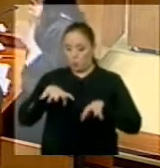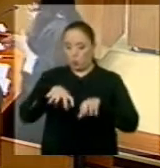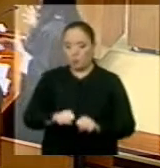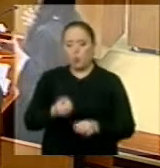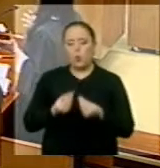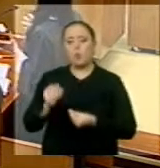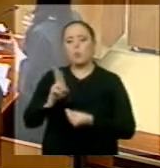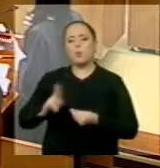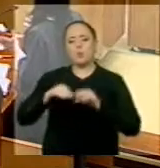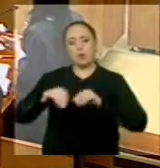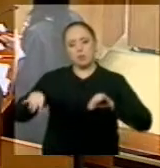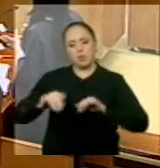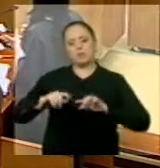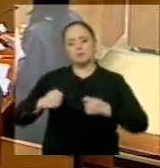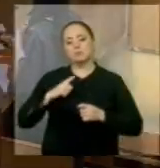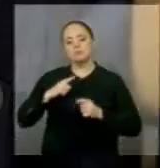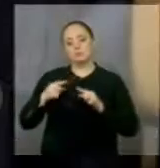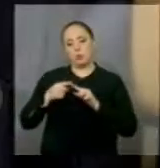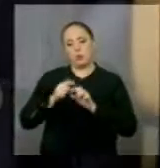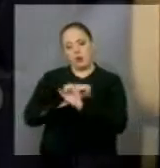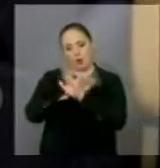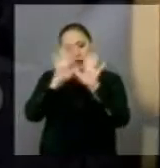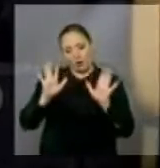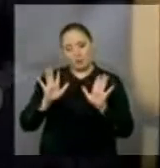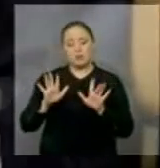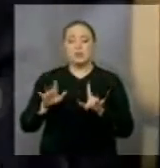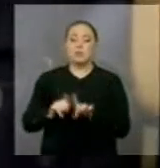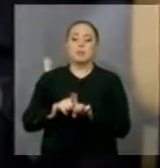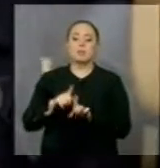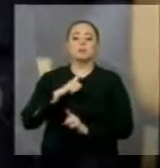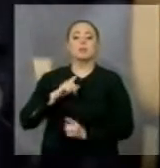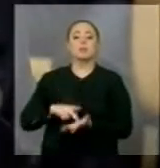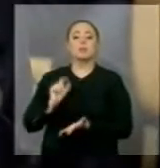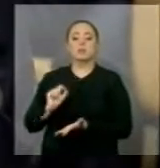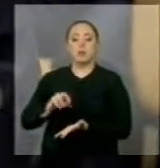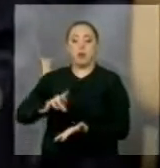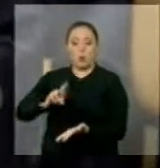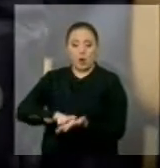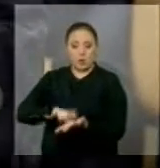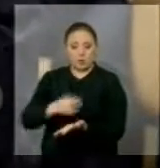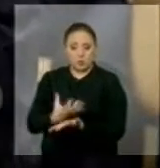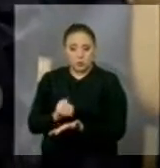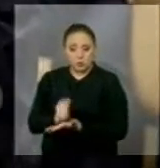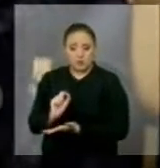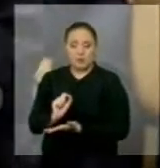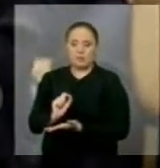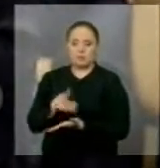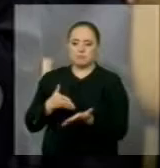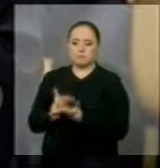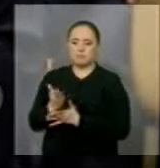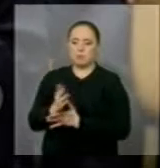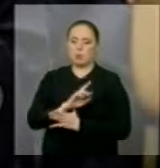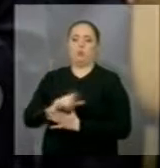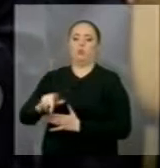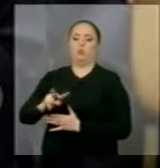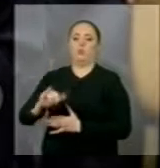efetivo, mas dentro de condições muito claras, de se ter, na verdade, o registro de que essa regularização não se